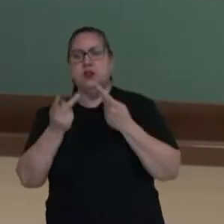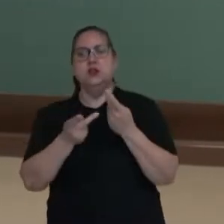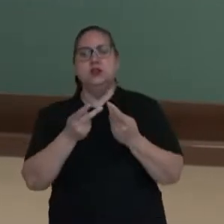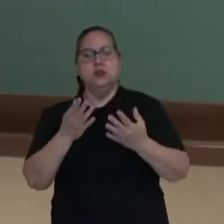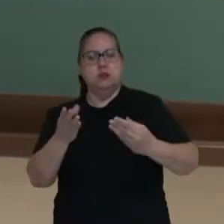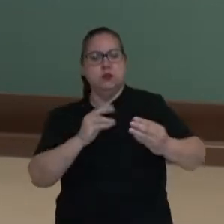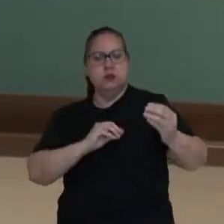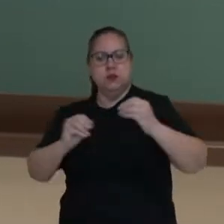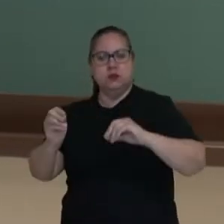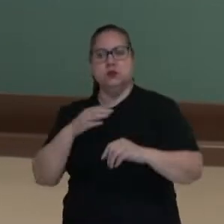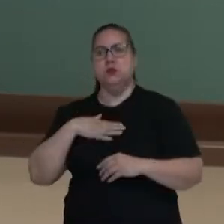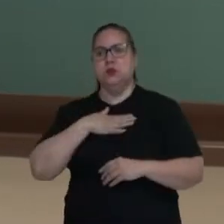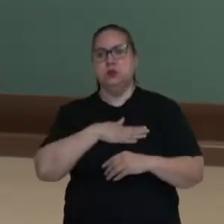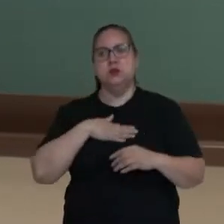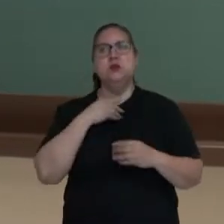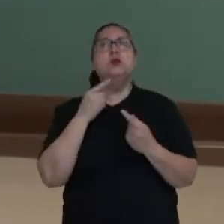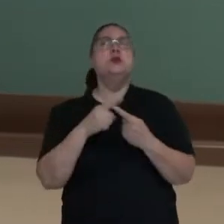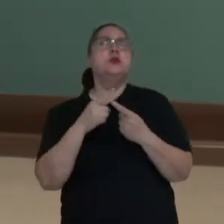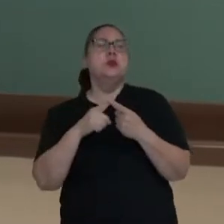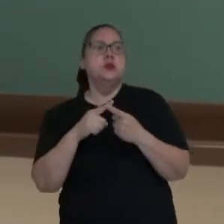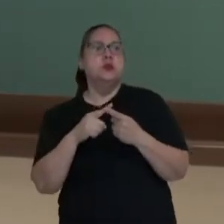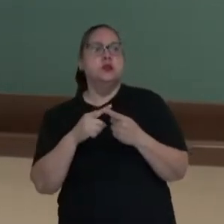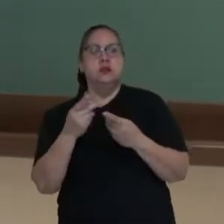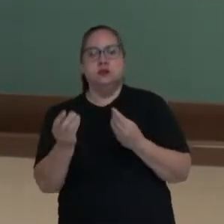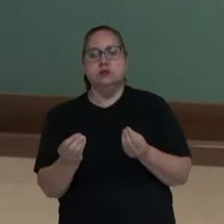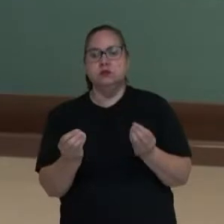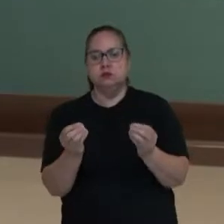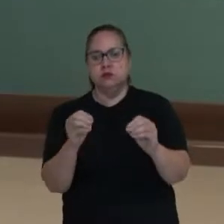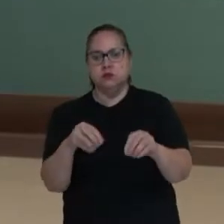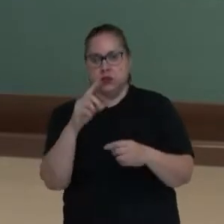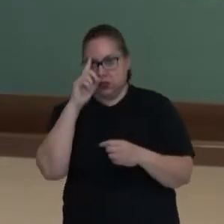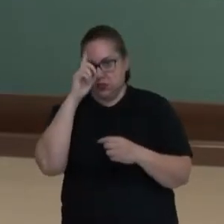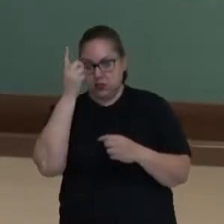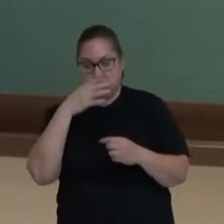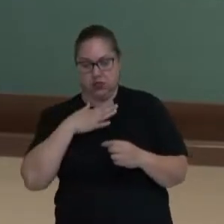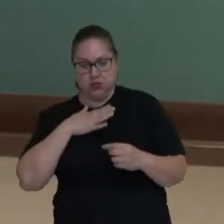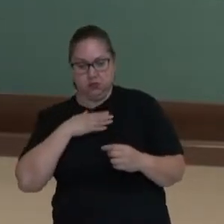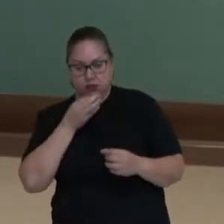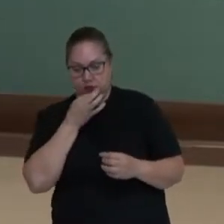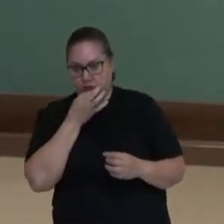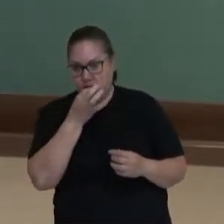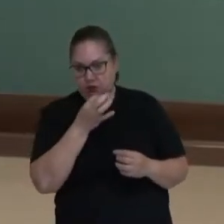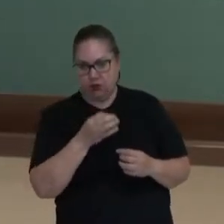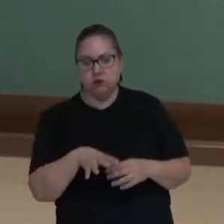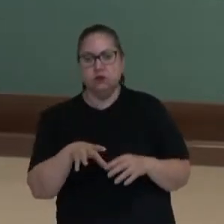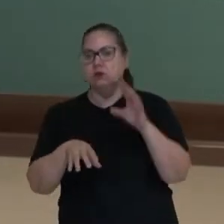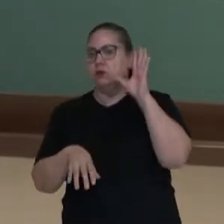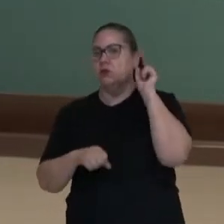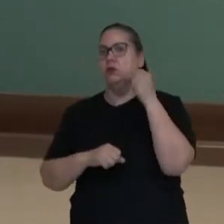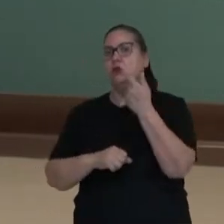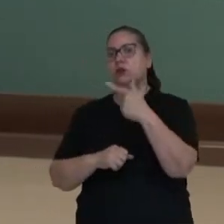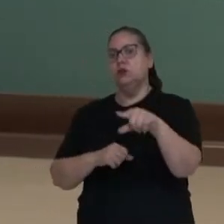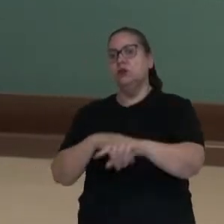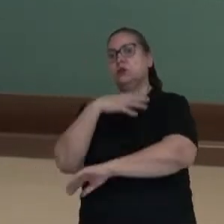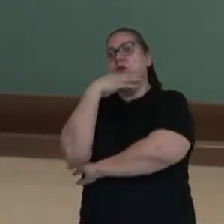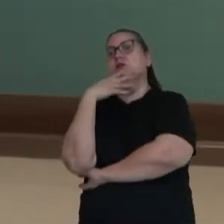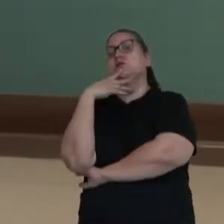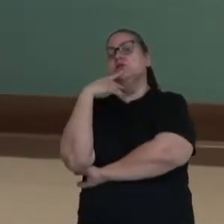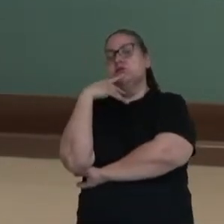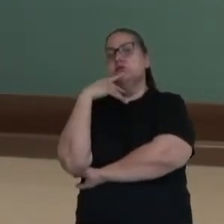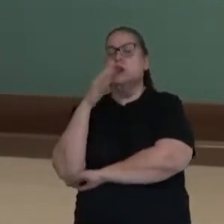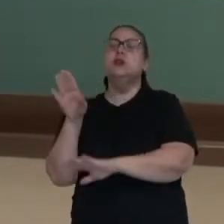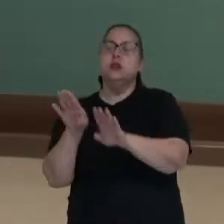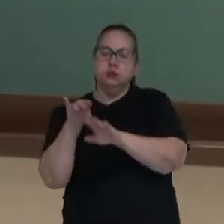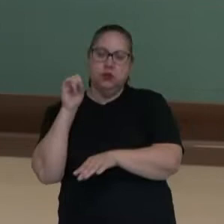a gente gosta, né? É interessante porque a gente coloca nossas ideias e a gente escuta as ideias do outro, né? Isso também é